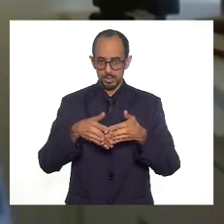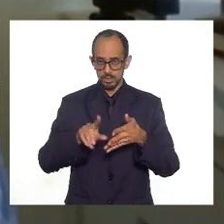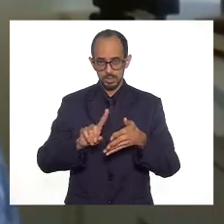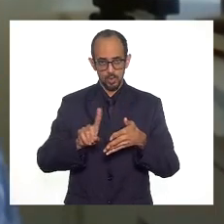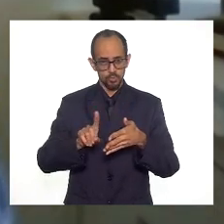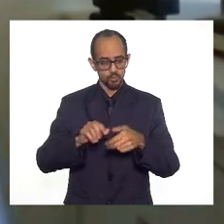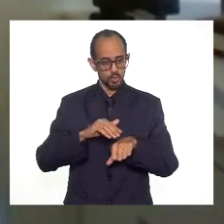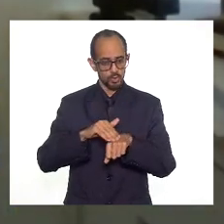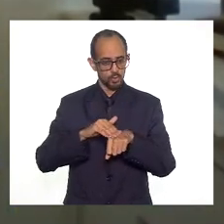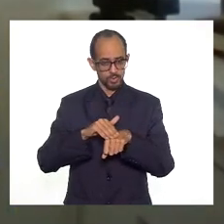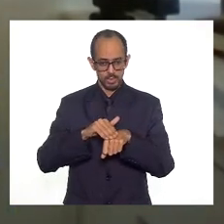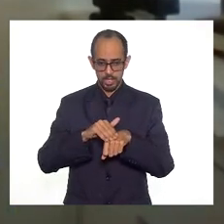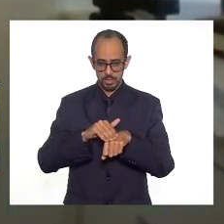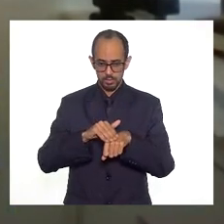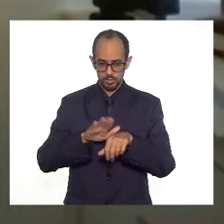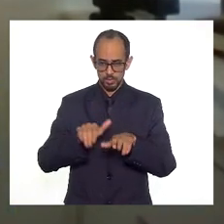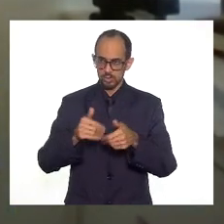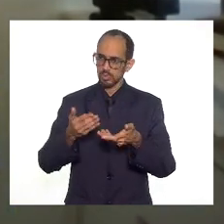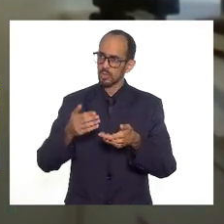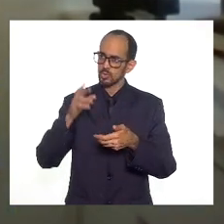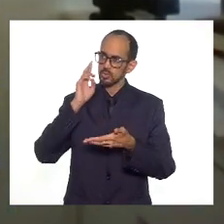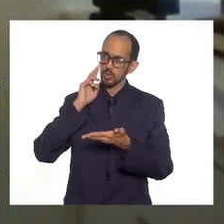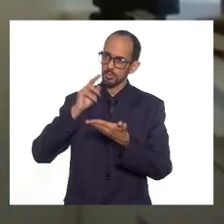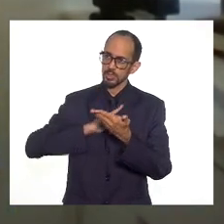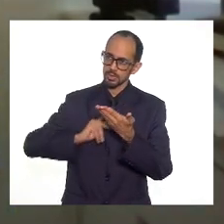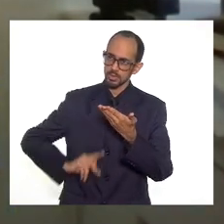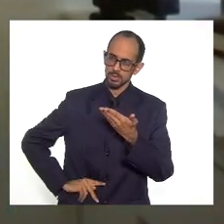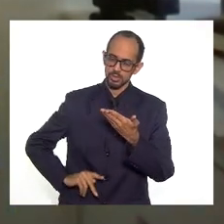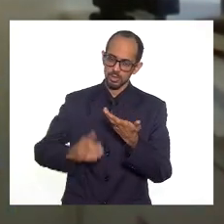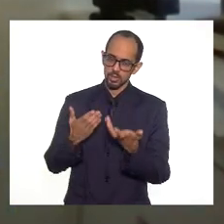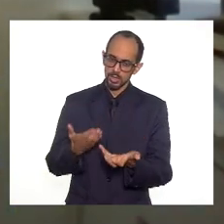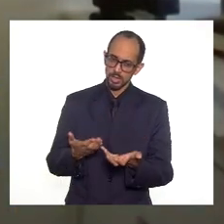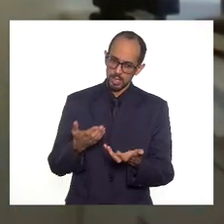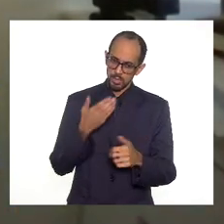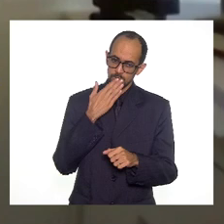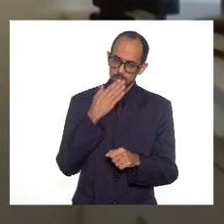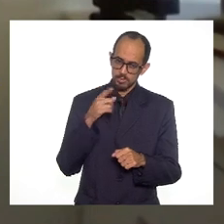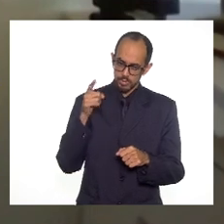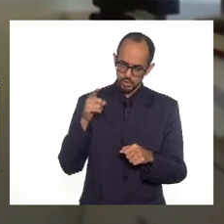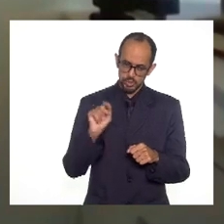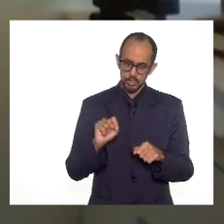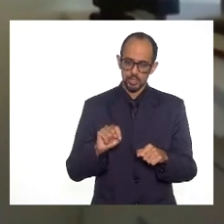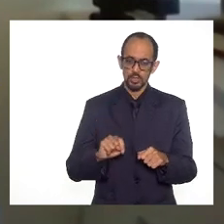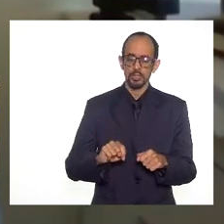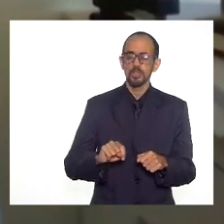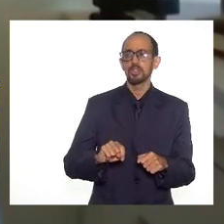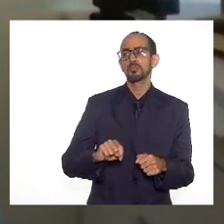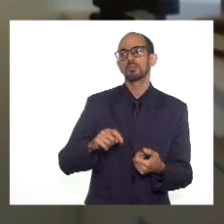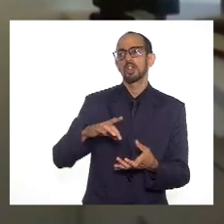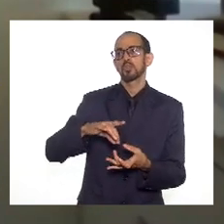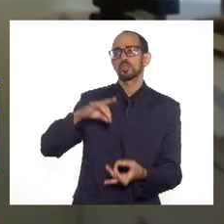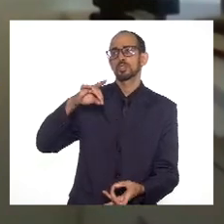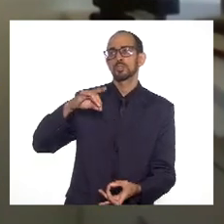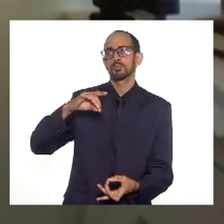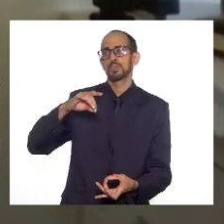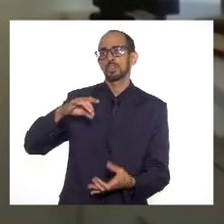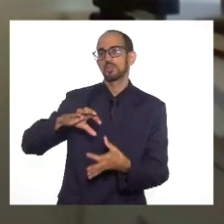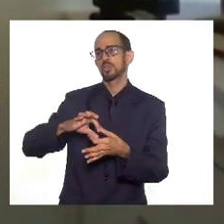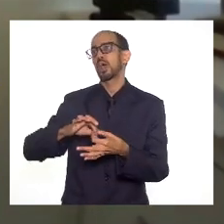discutido. Então, senhor presidente, queria apelar para o espírito democrático do